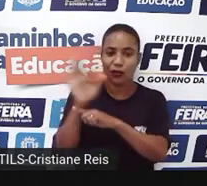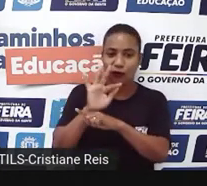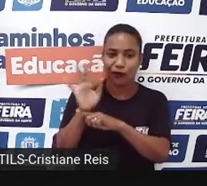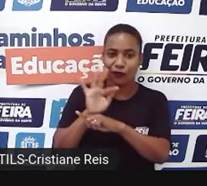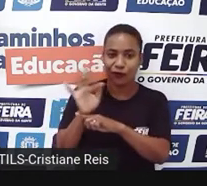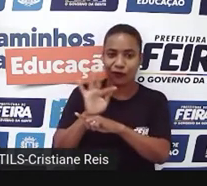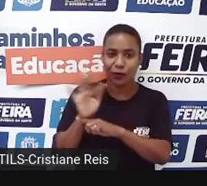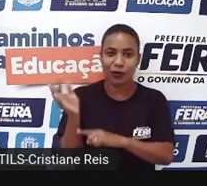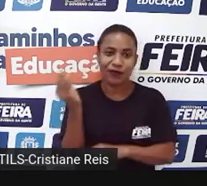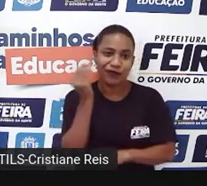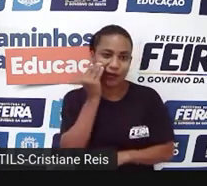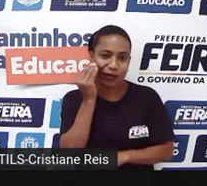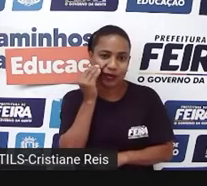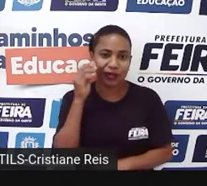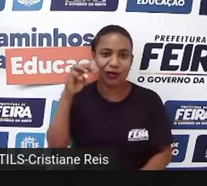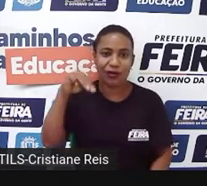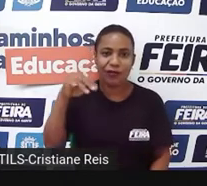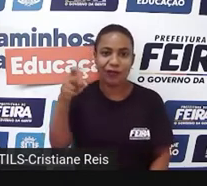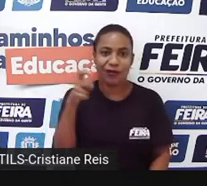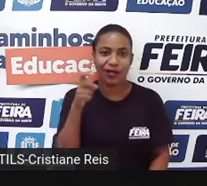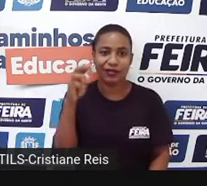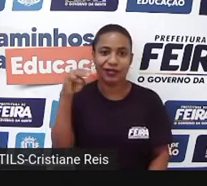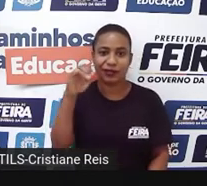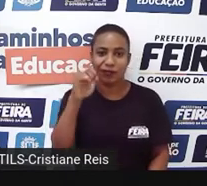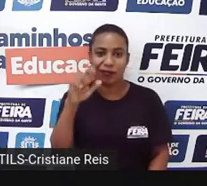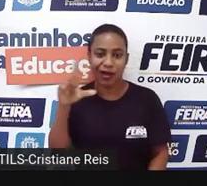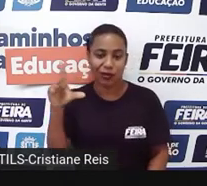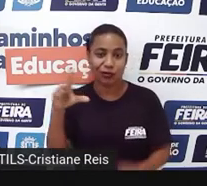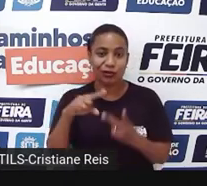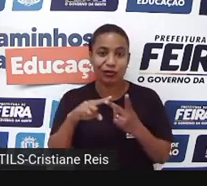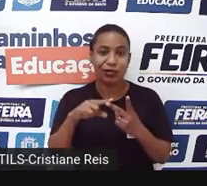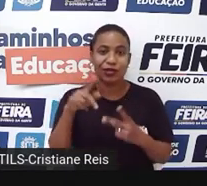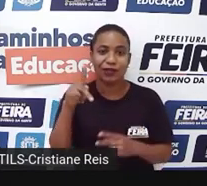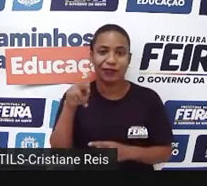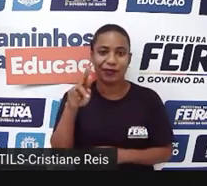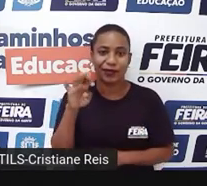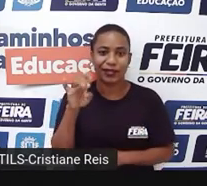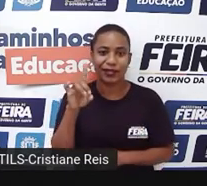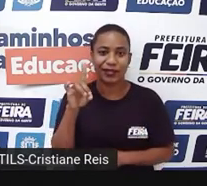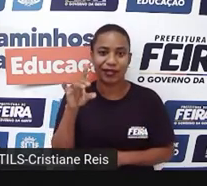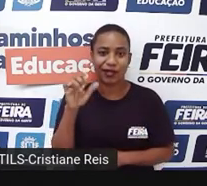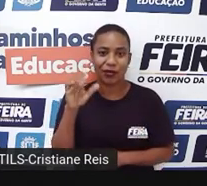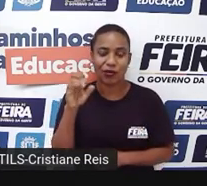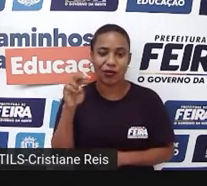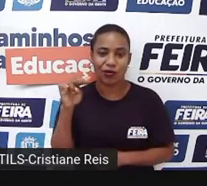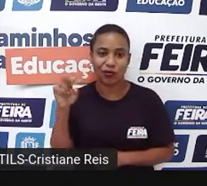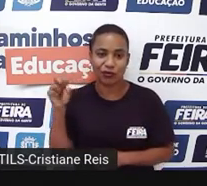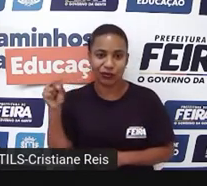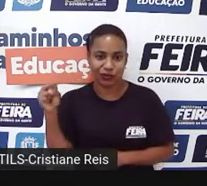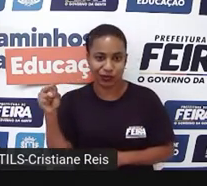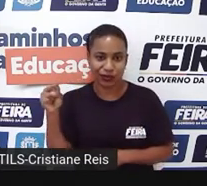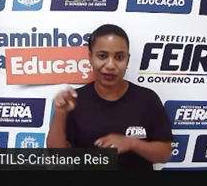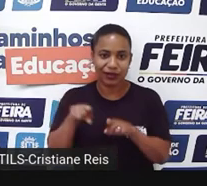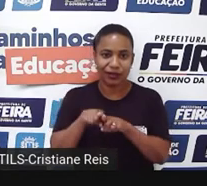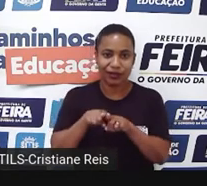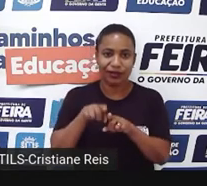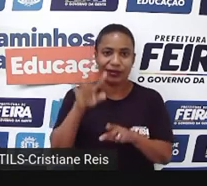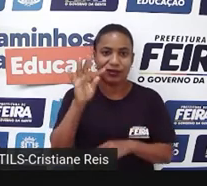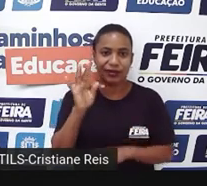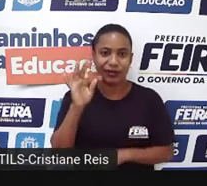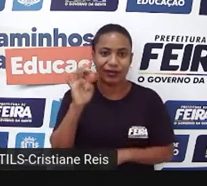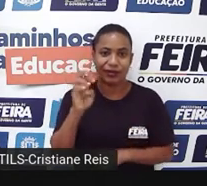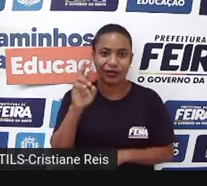o Maximals, Predacons e Terracons, né, que a gente lê aqui no Brasil